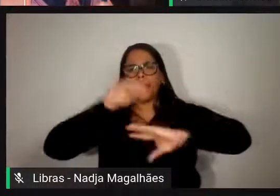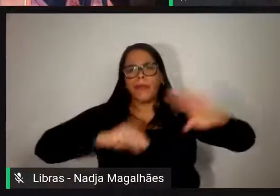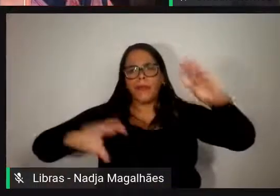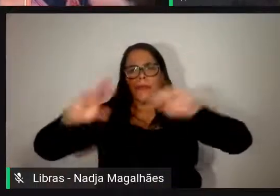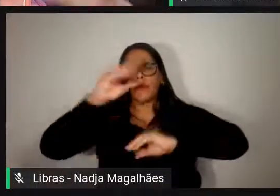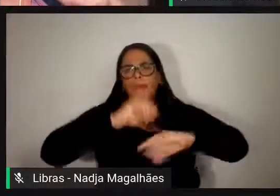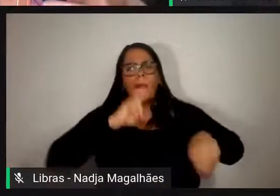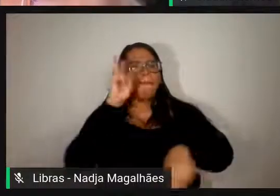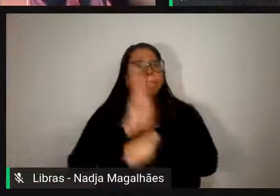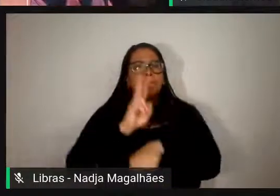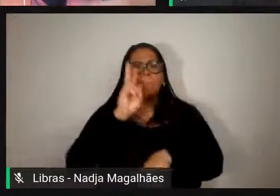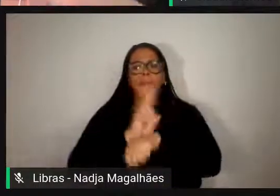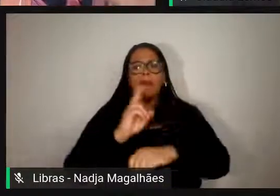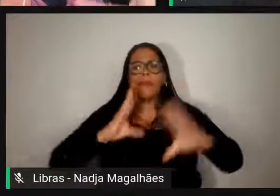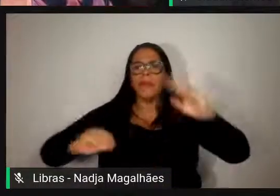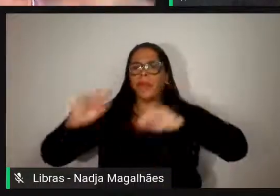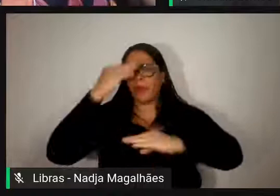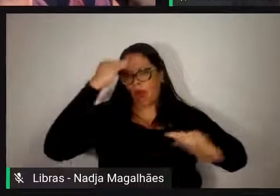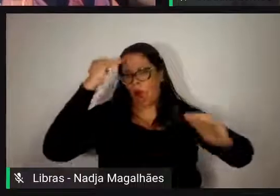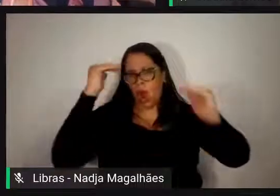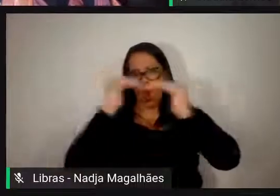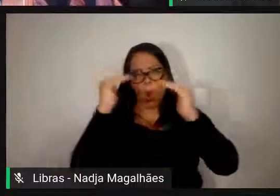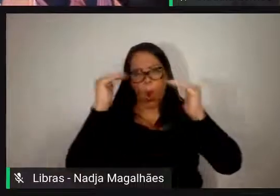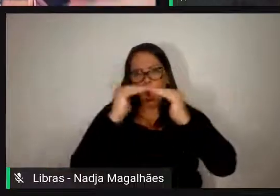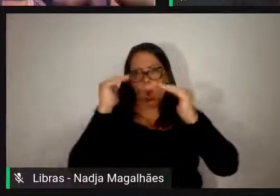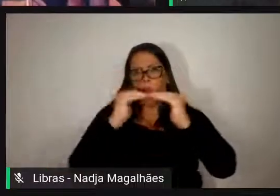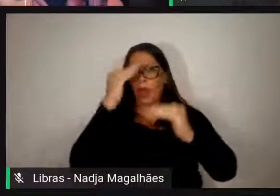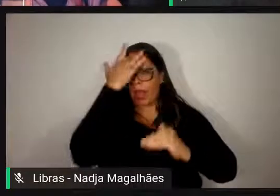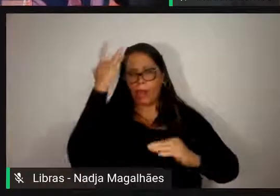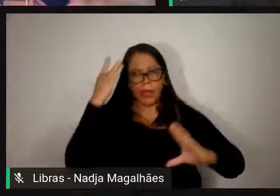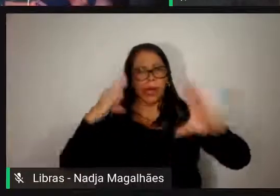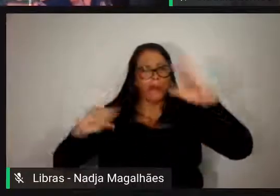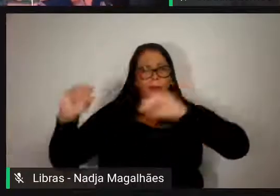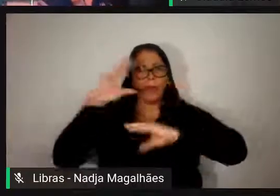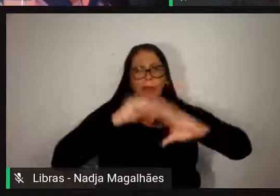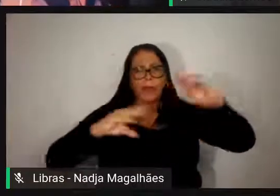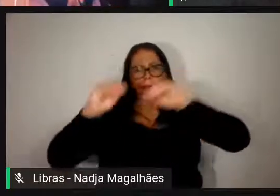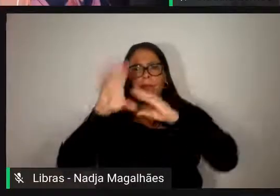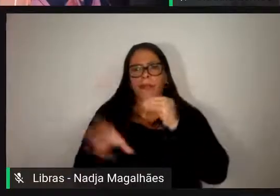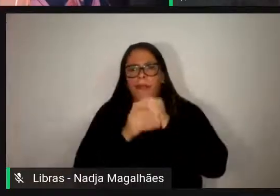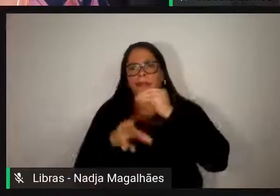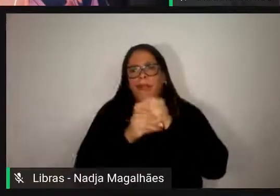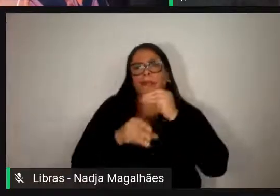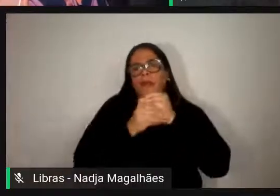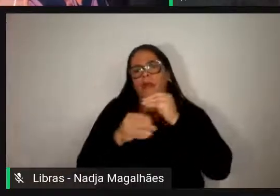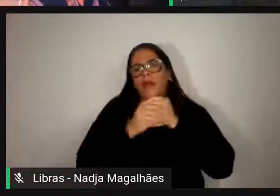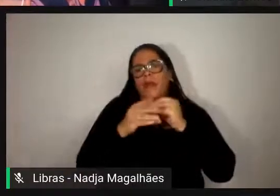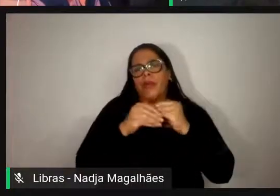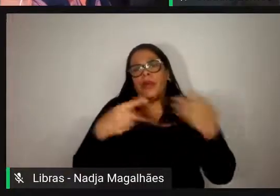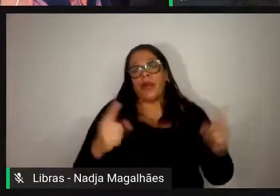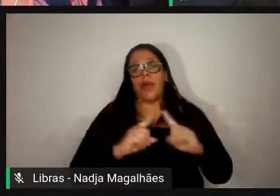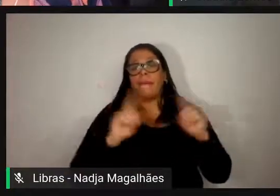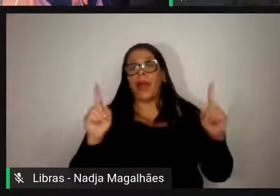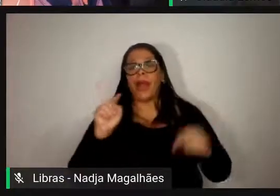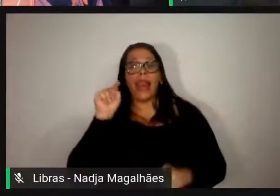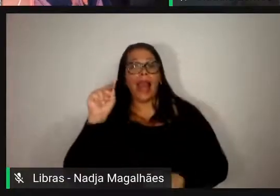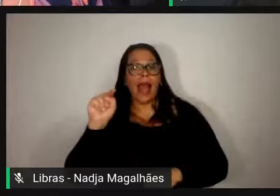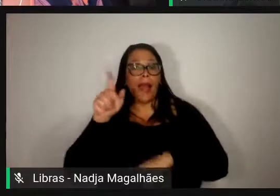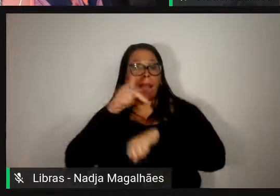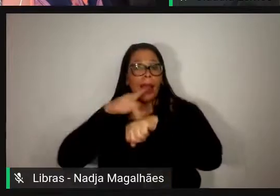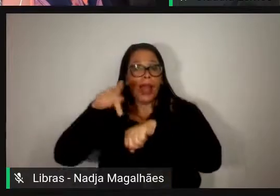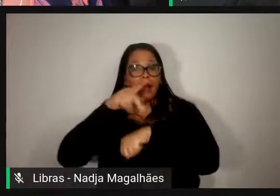mesmo projeto, está todo mundo de acordo, tem consenso, e mesmo assim todo mundo fala, todo mundo dá sugestão. No caso do parlamento cubano,